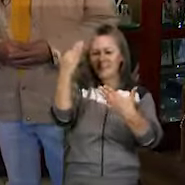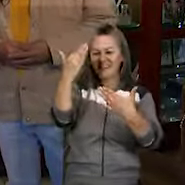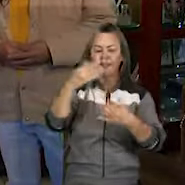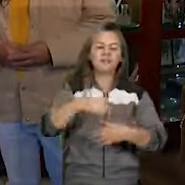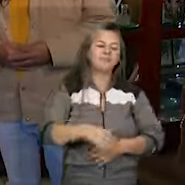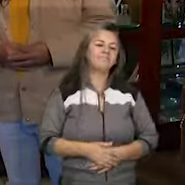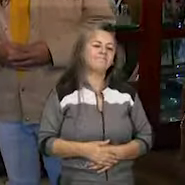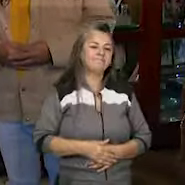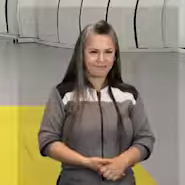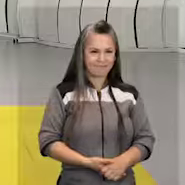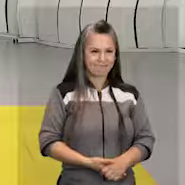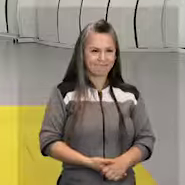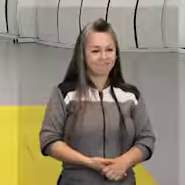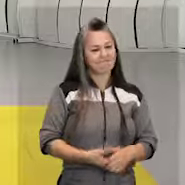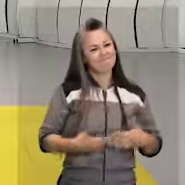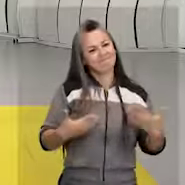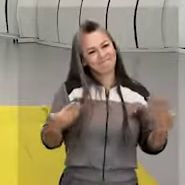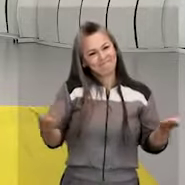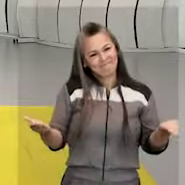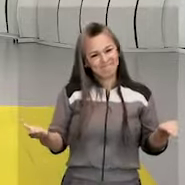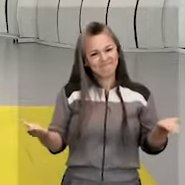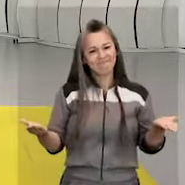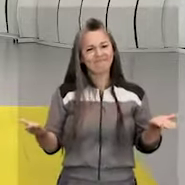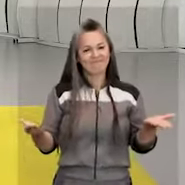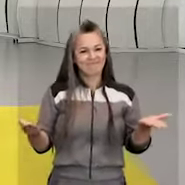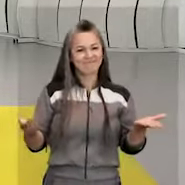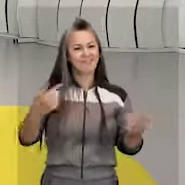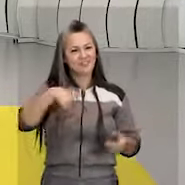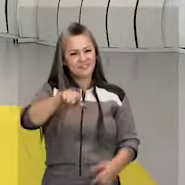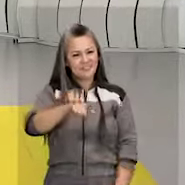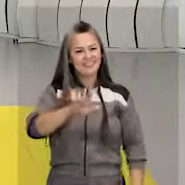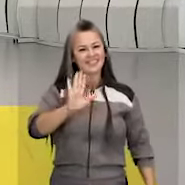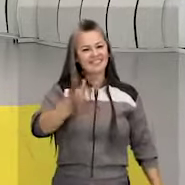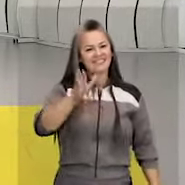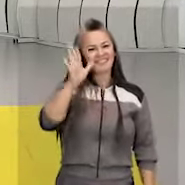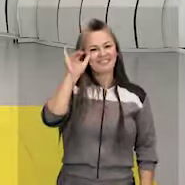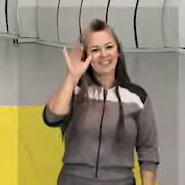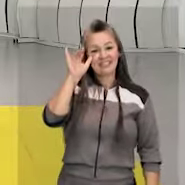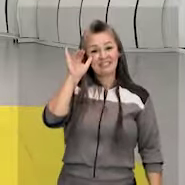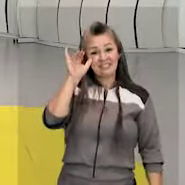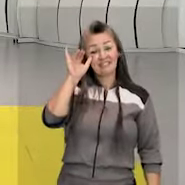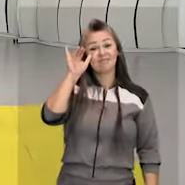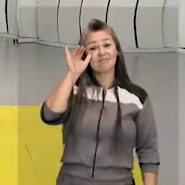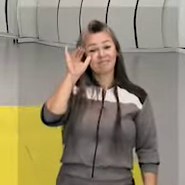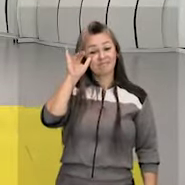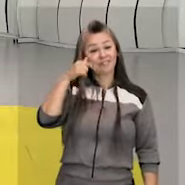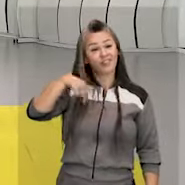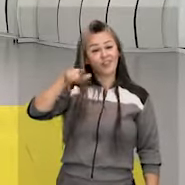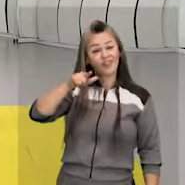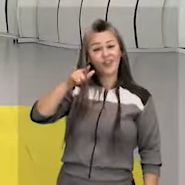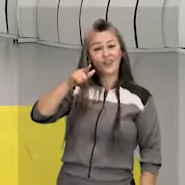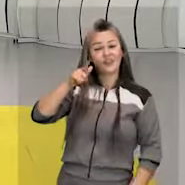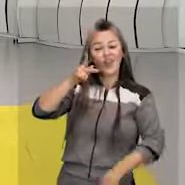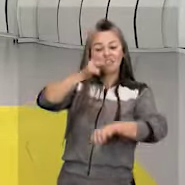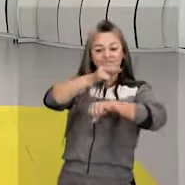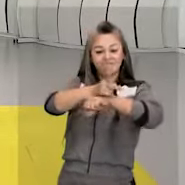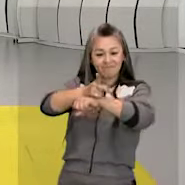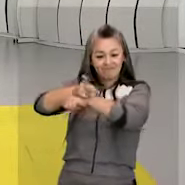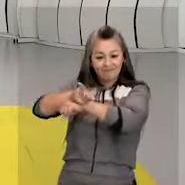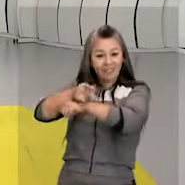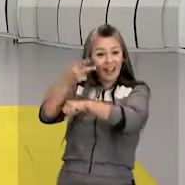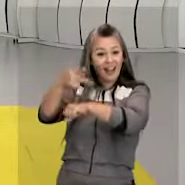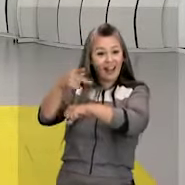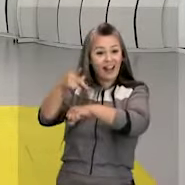que agradeço. Bom, gente, então vocês viram aí uma parte, né, do que nós gravamos, né, no Muquifo